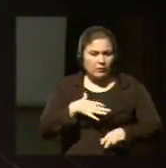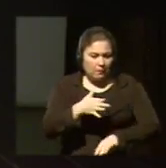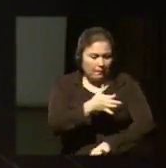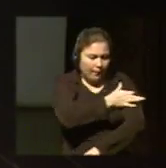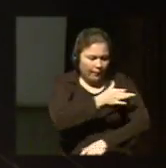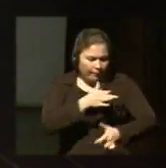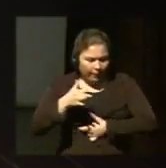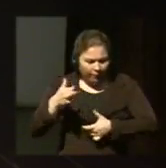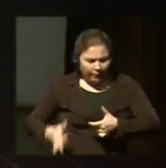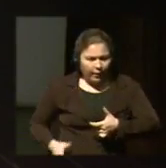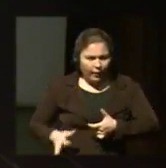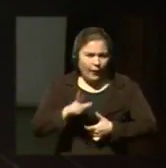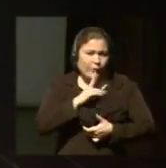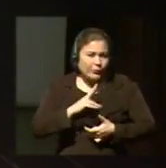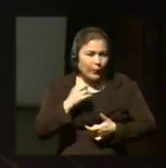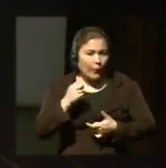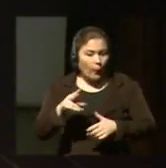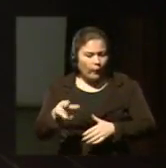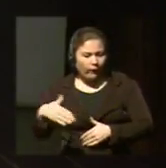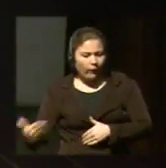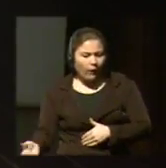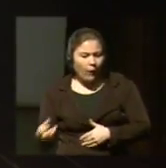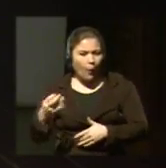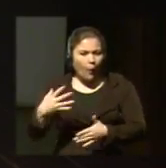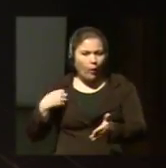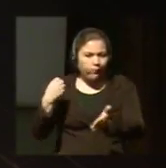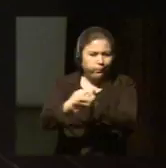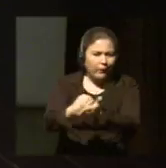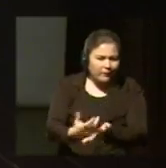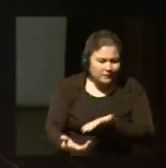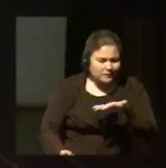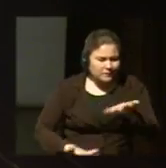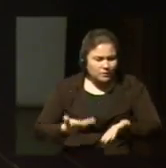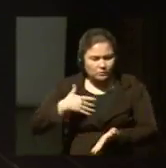se ela caiu ou se foi batida, espancada.